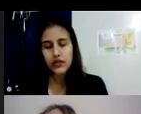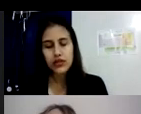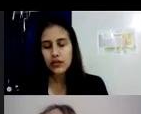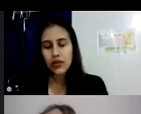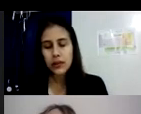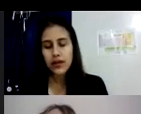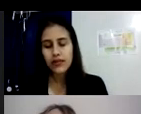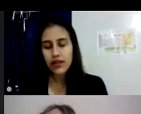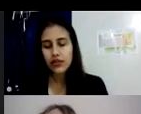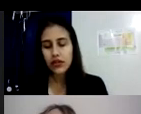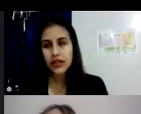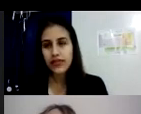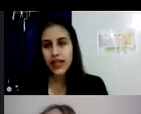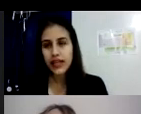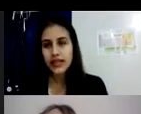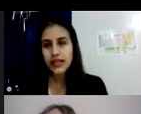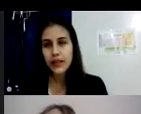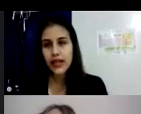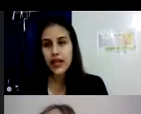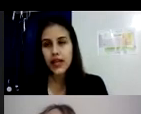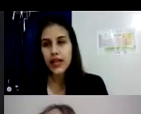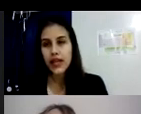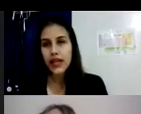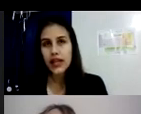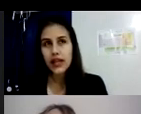gente, fugiu o nome. Marevan é o nome de referência.